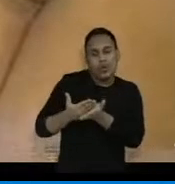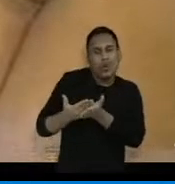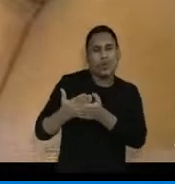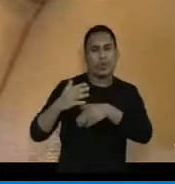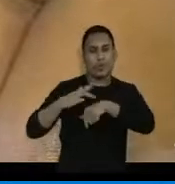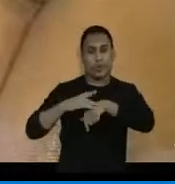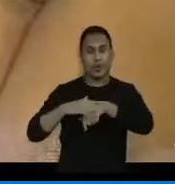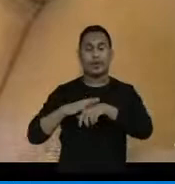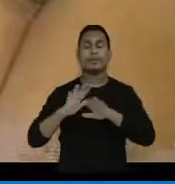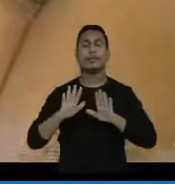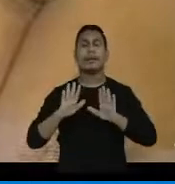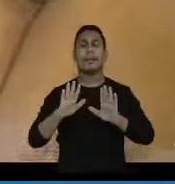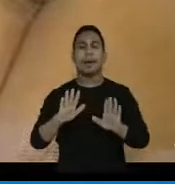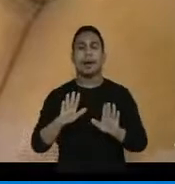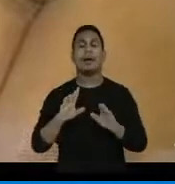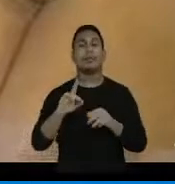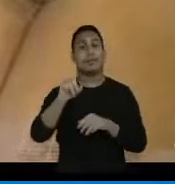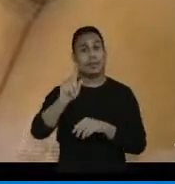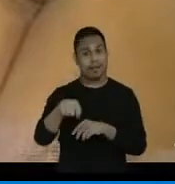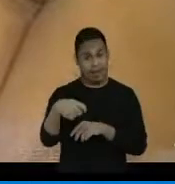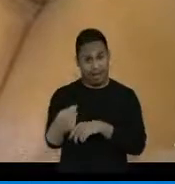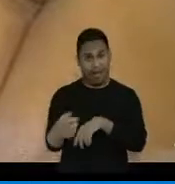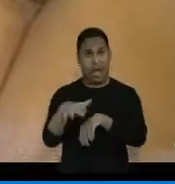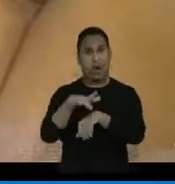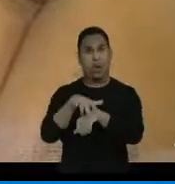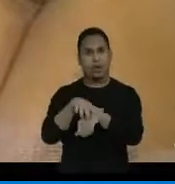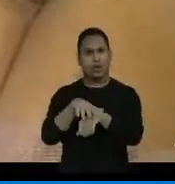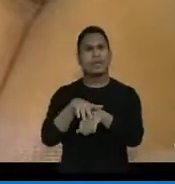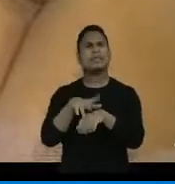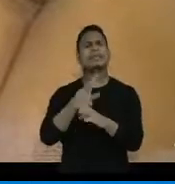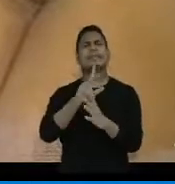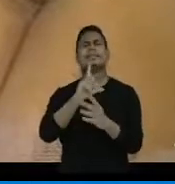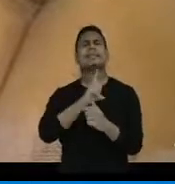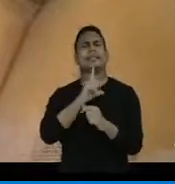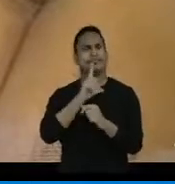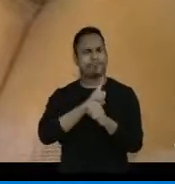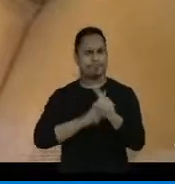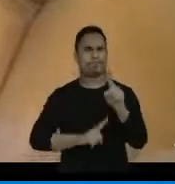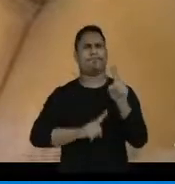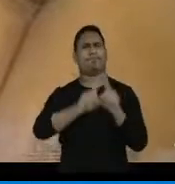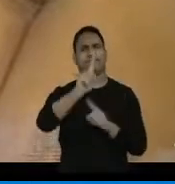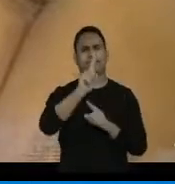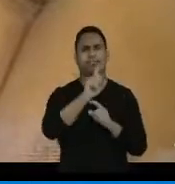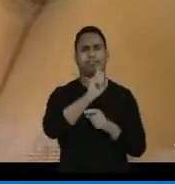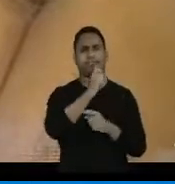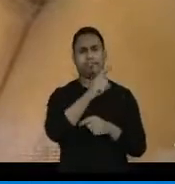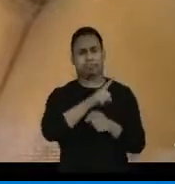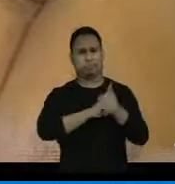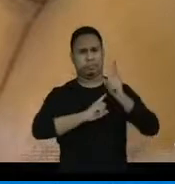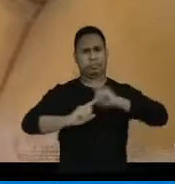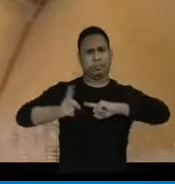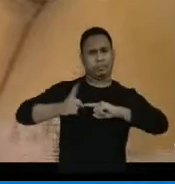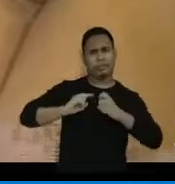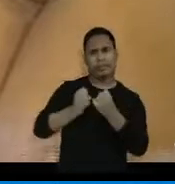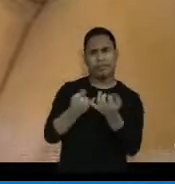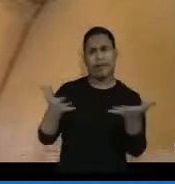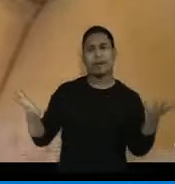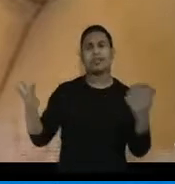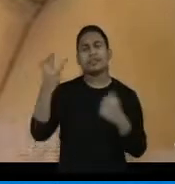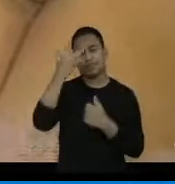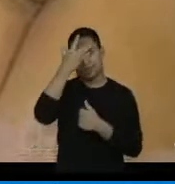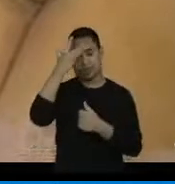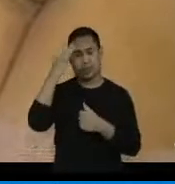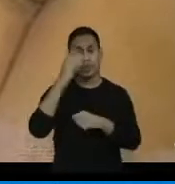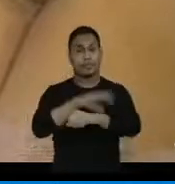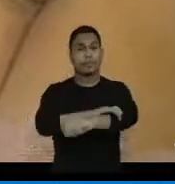uma prevalência relativamente alta e a gente começa a se perguntar, né? Eu, pelo menos, comecei a me perguntar o que a